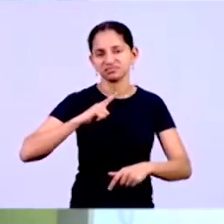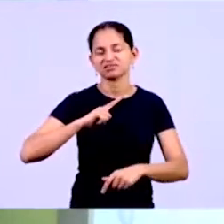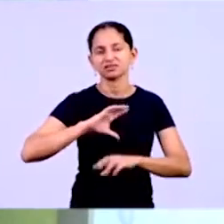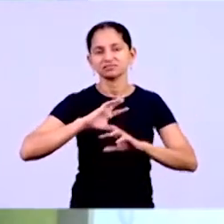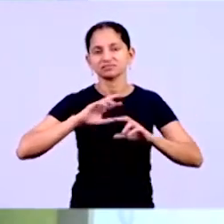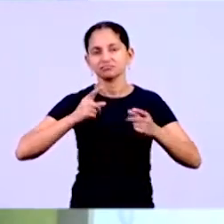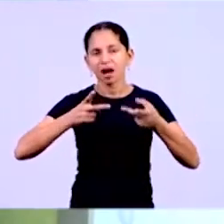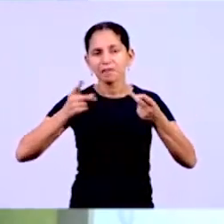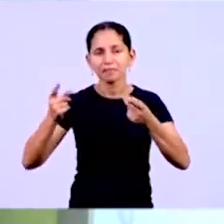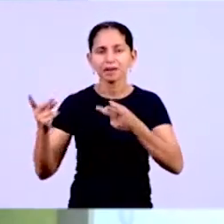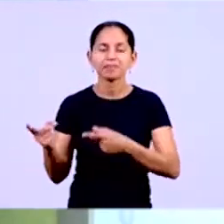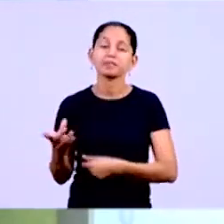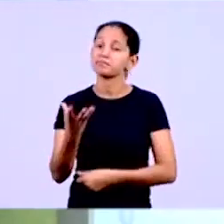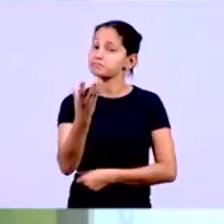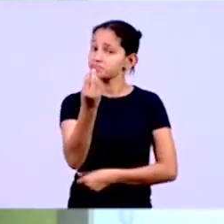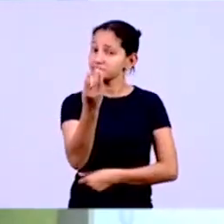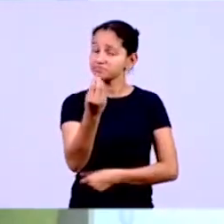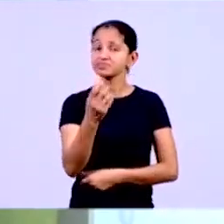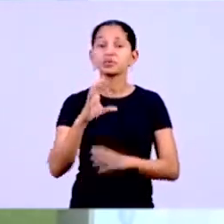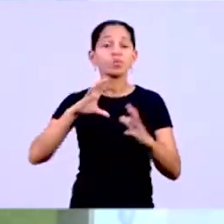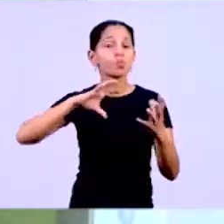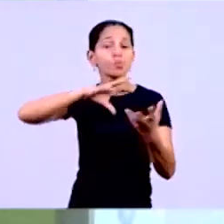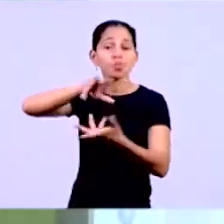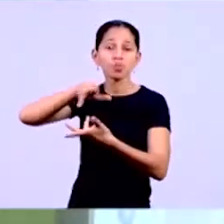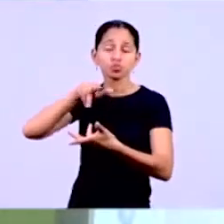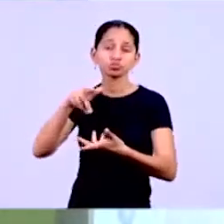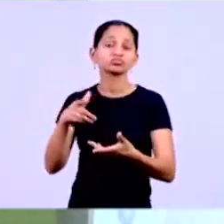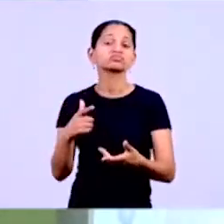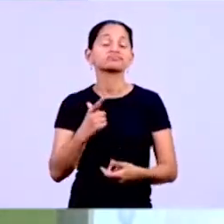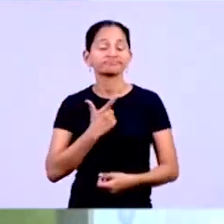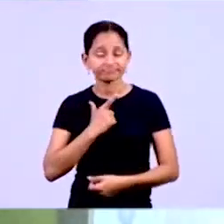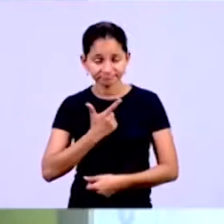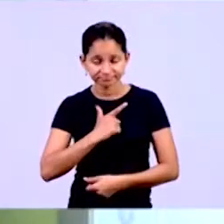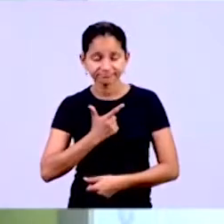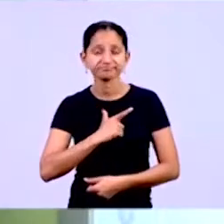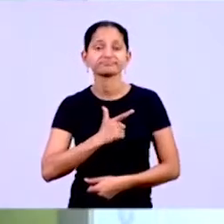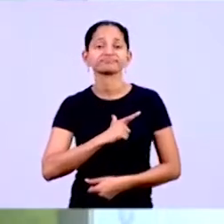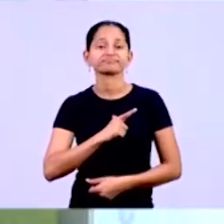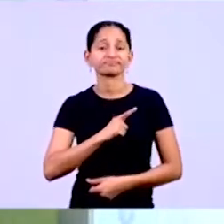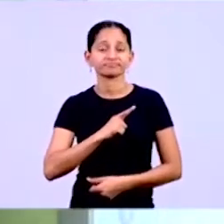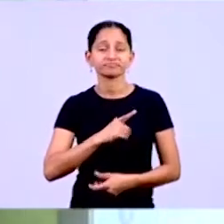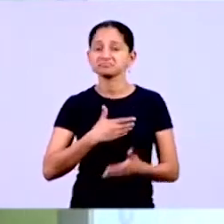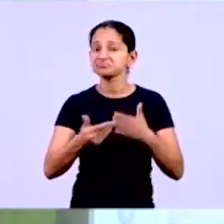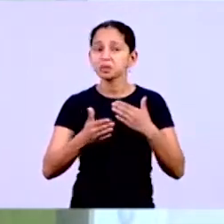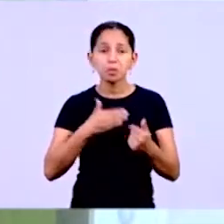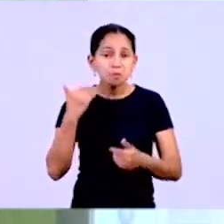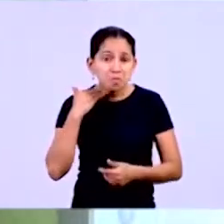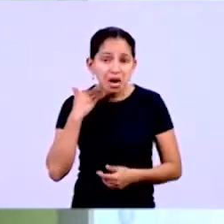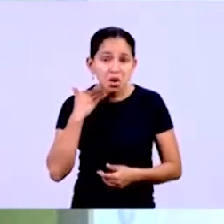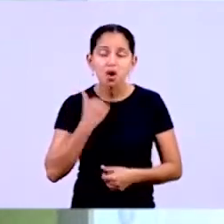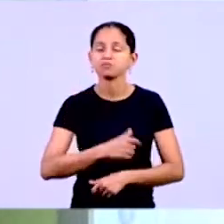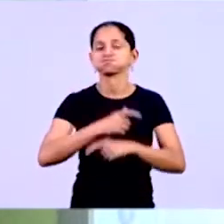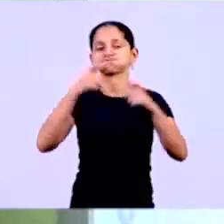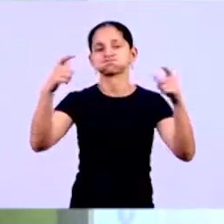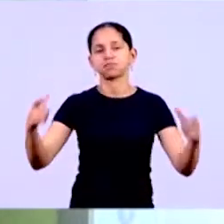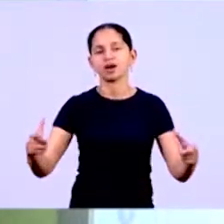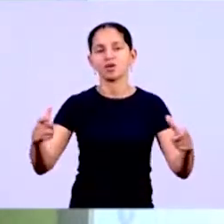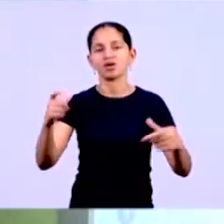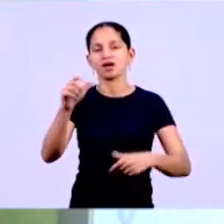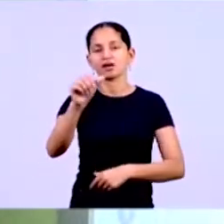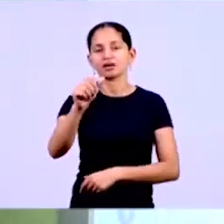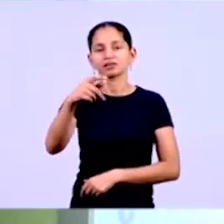ou de hardware. Não, é a maior empresa do mundo. É maior que a maior protoleira, é maior do que o maior banco. Para vocês terem uma ideia, a